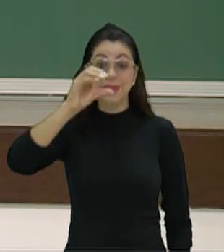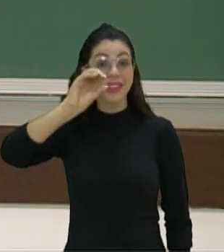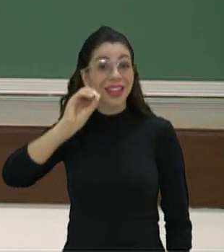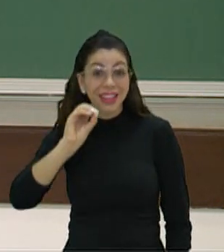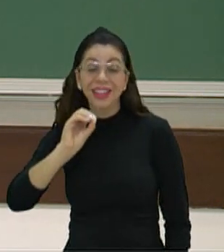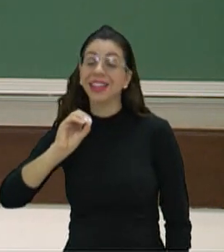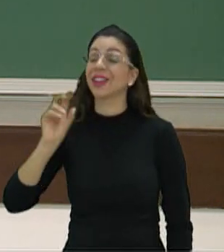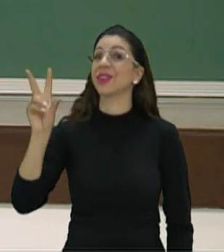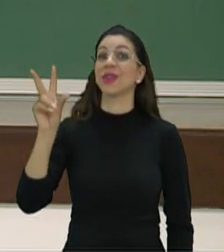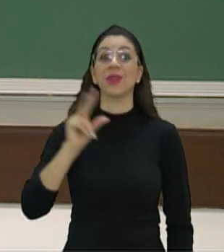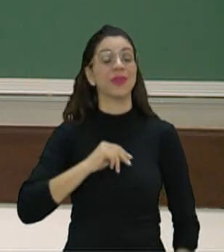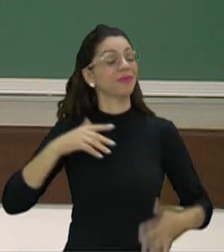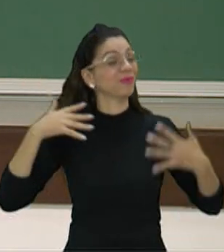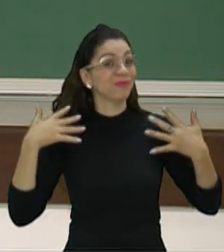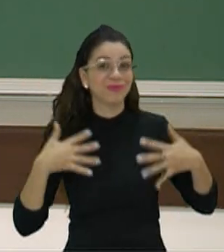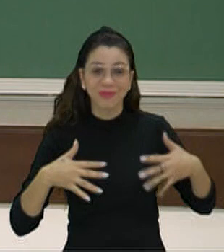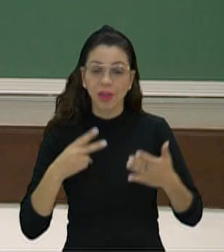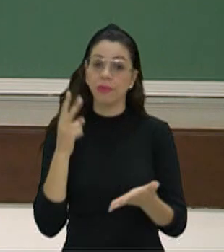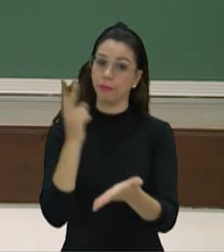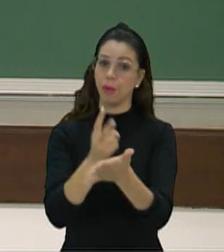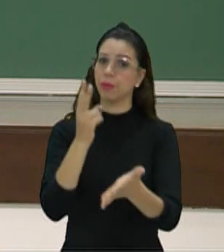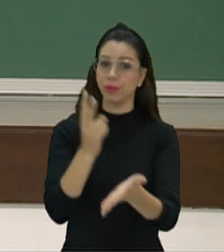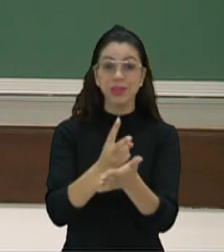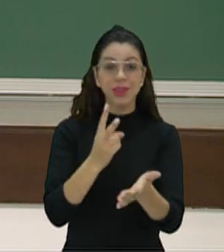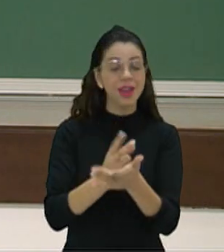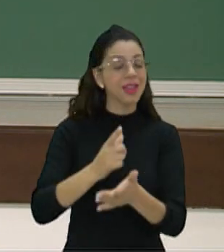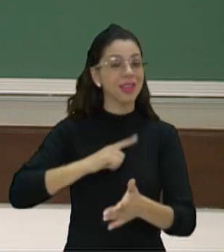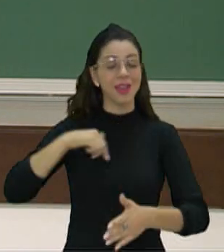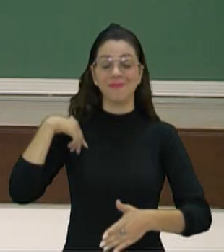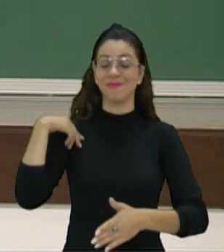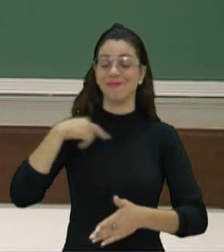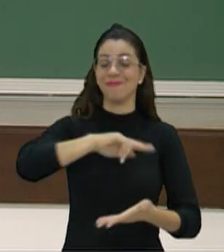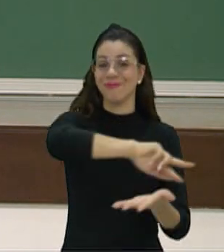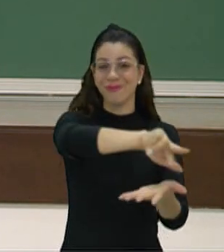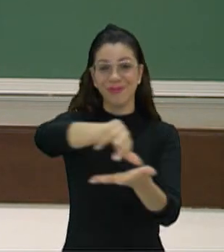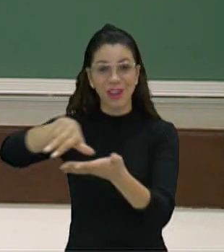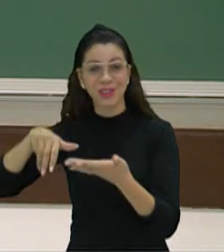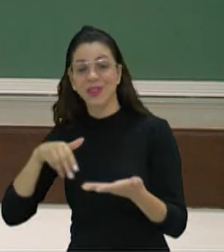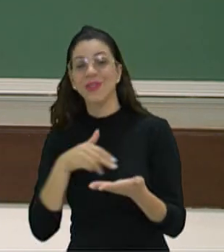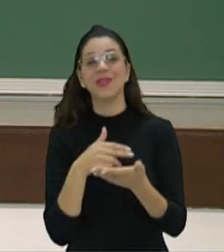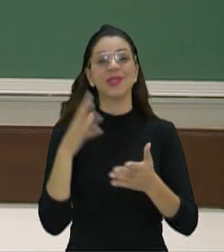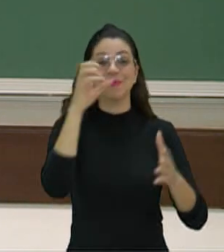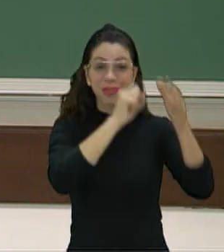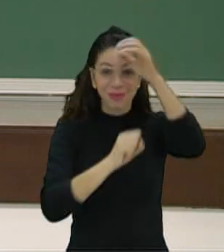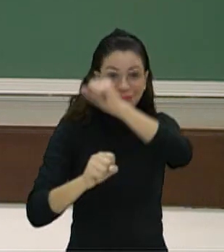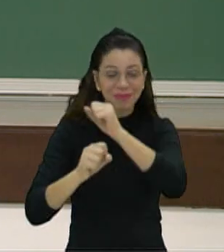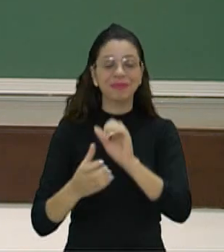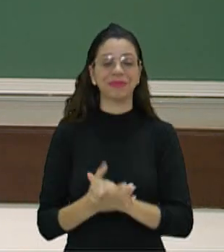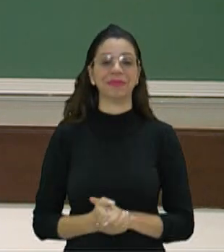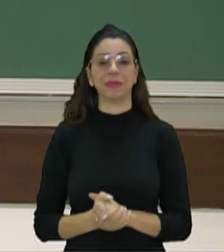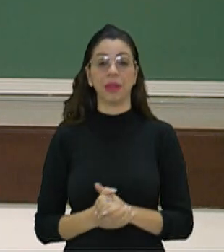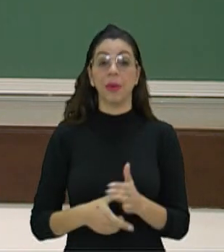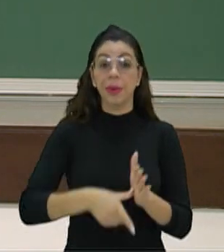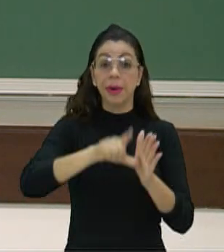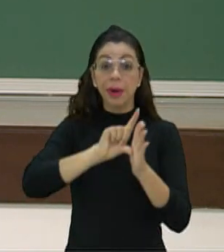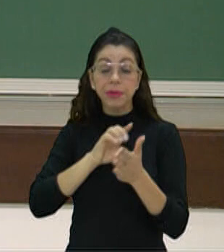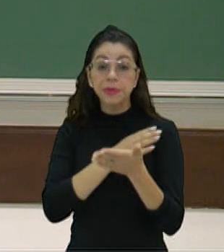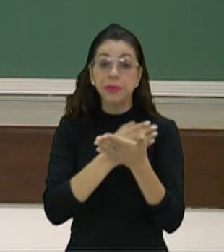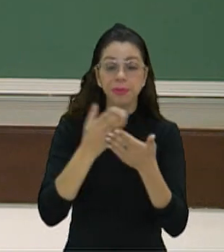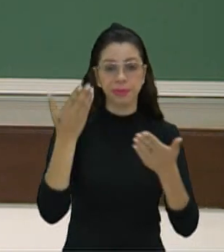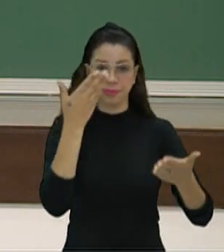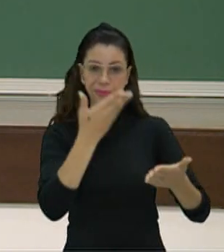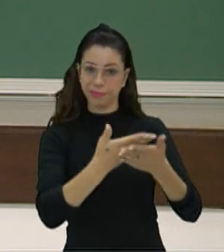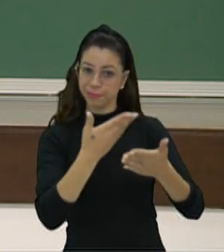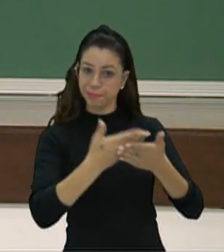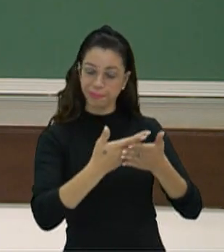aqui, na verdade. E vamos continuar ainda, tem muita coisa pra gente poder fazer, tá ok? Então olha só, antes da gente começar a conversar sobre as nossas